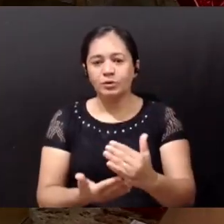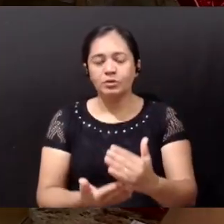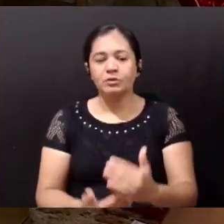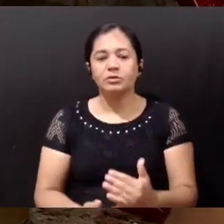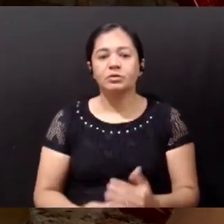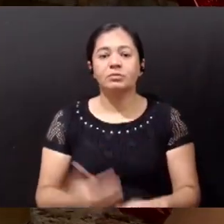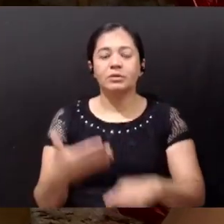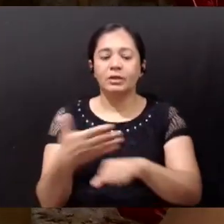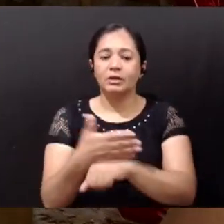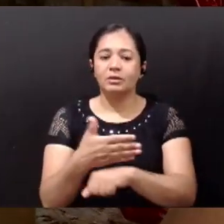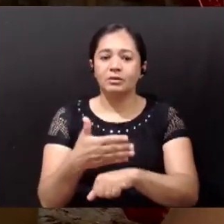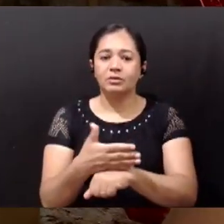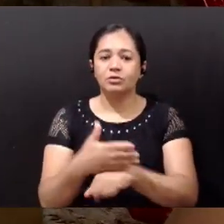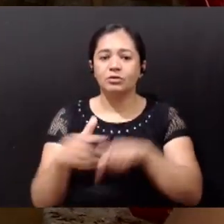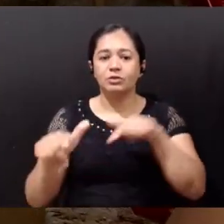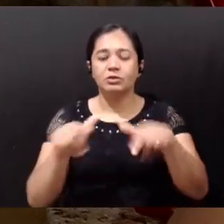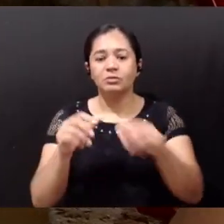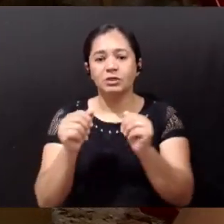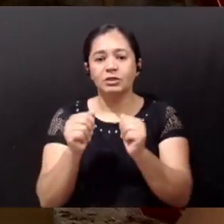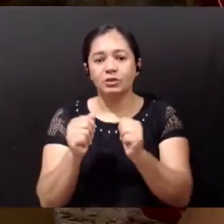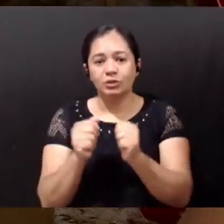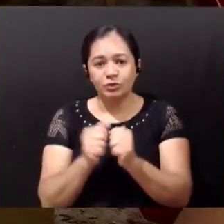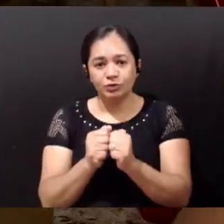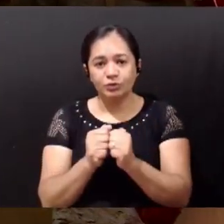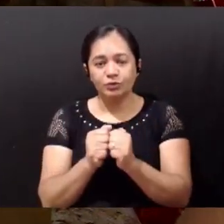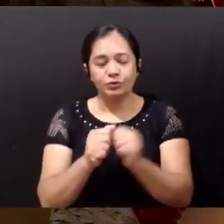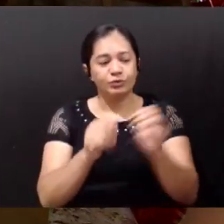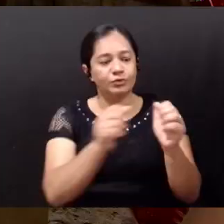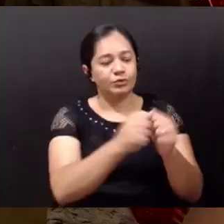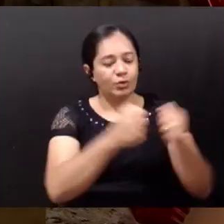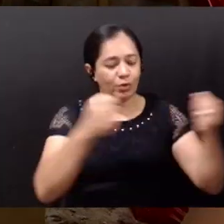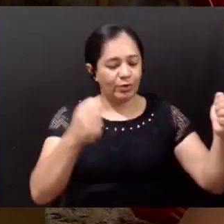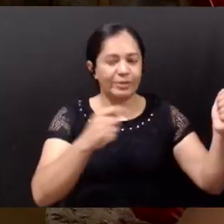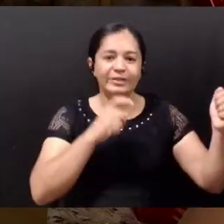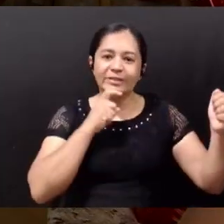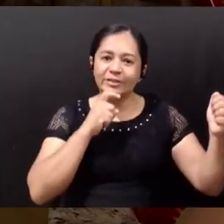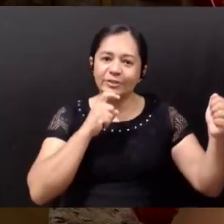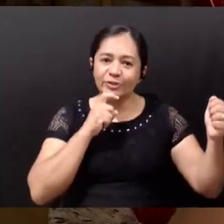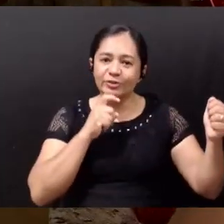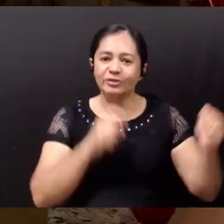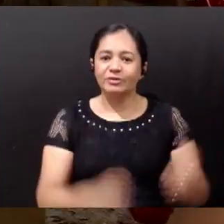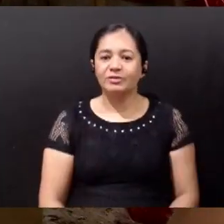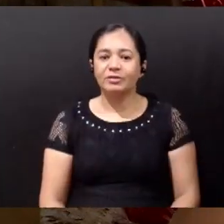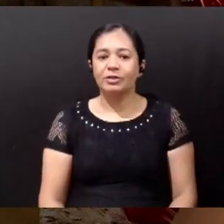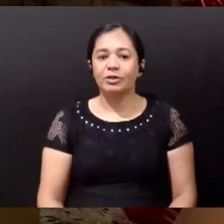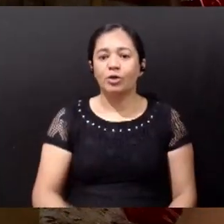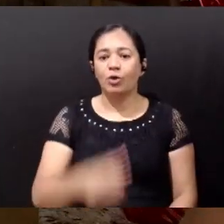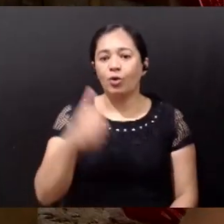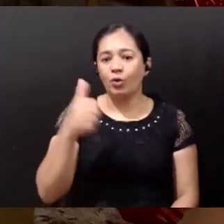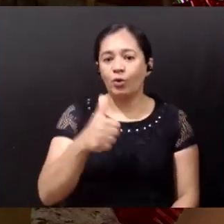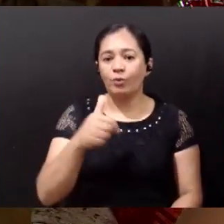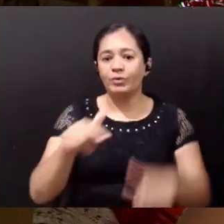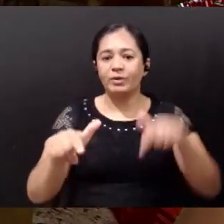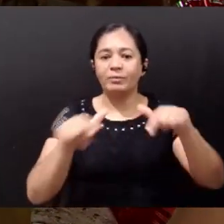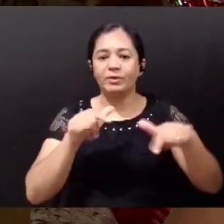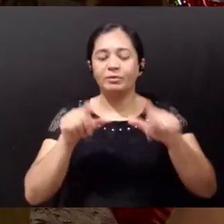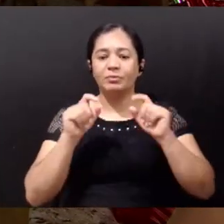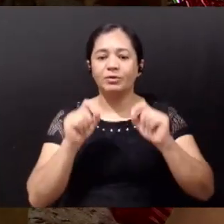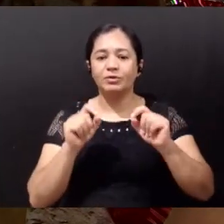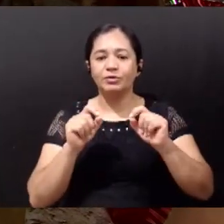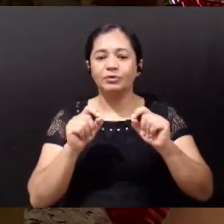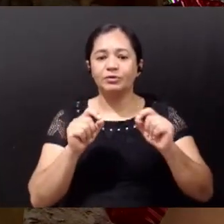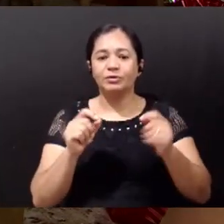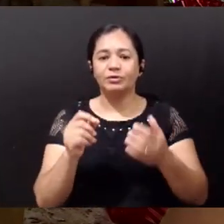trabalhar junto com a Geladeira Solidária. E o primeiro trabalho nosso foi a arrecadação de caixas de